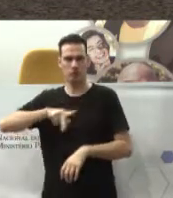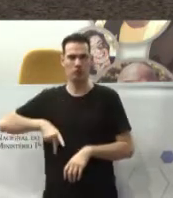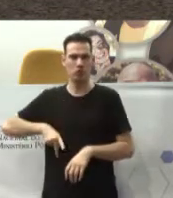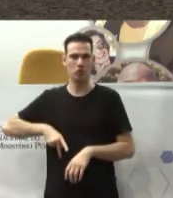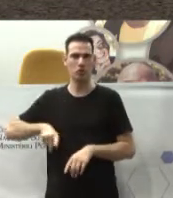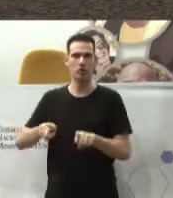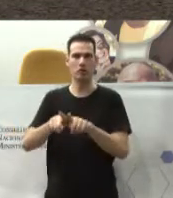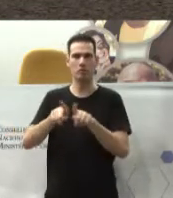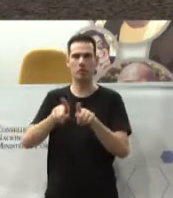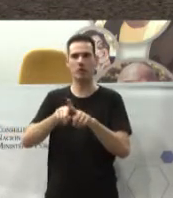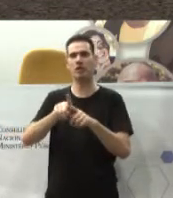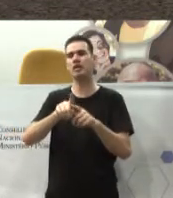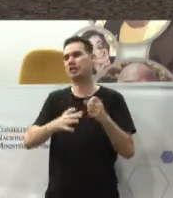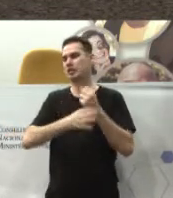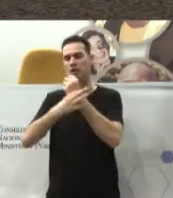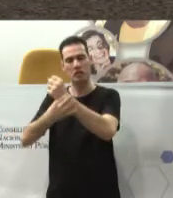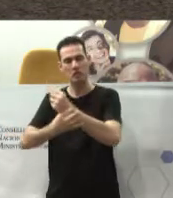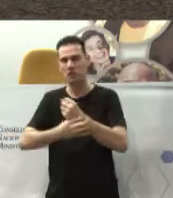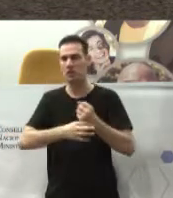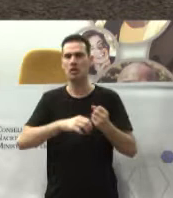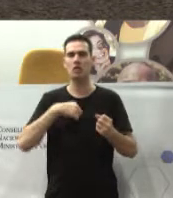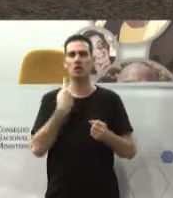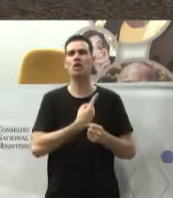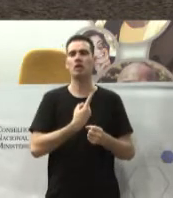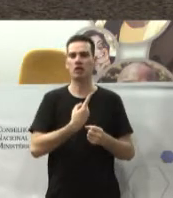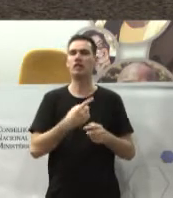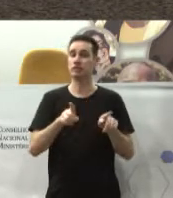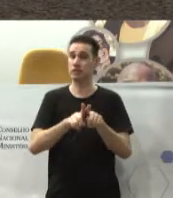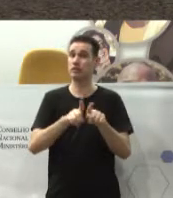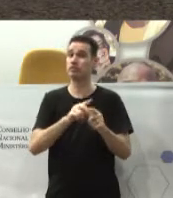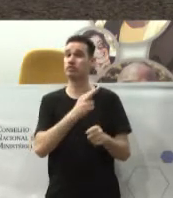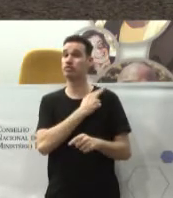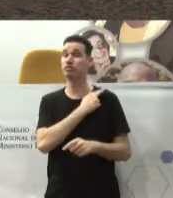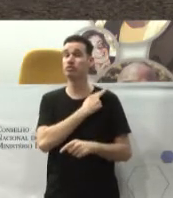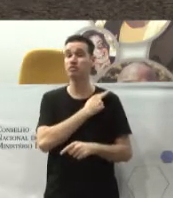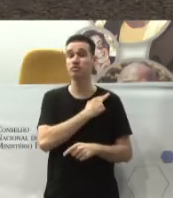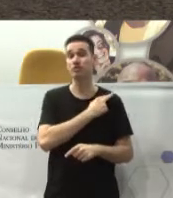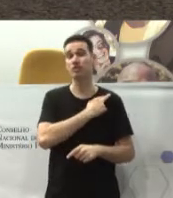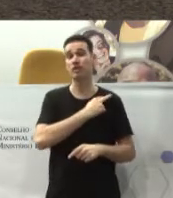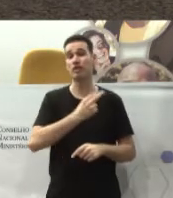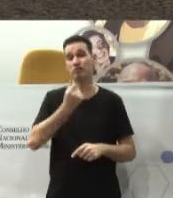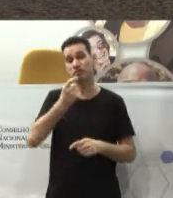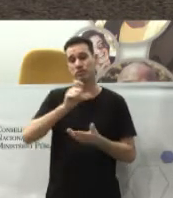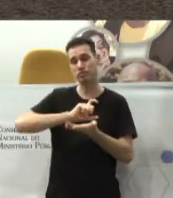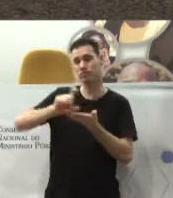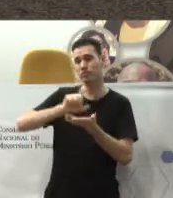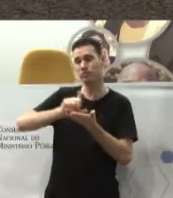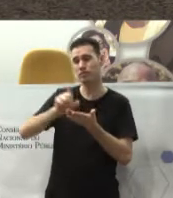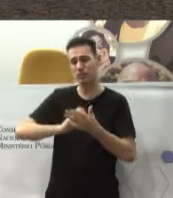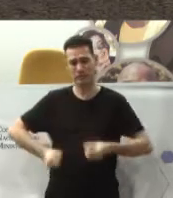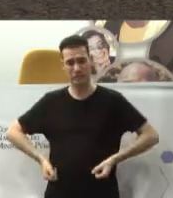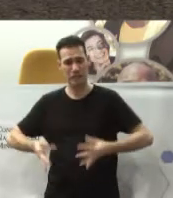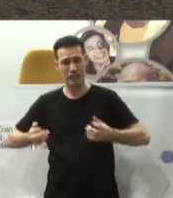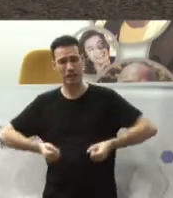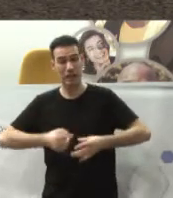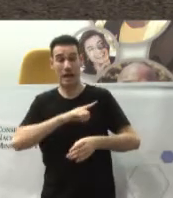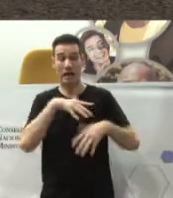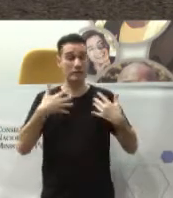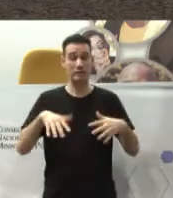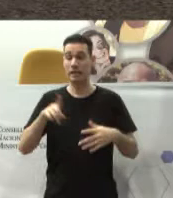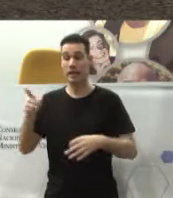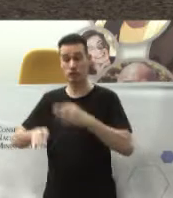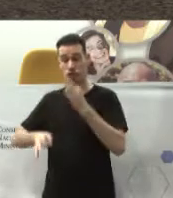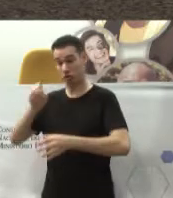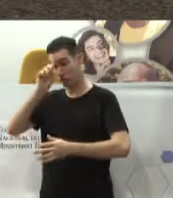da defensoria, fôssemos os algozes do orçamento que não se cumpre, porque eu tenho que gastar recursos para cumprir ordens judiciais de